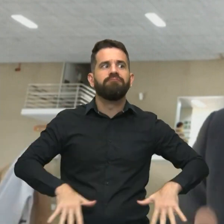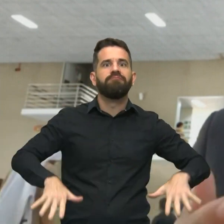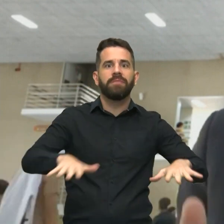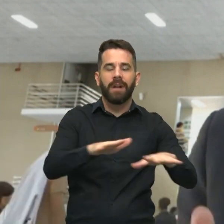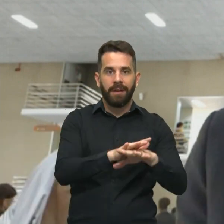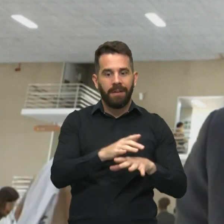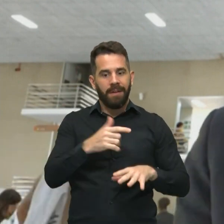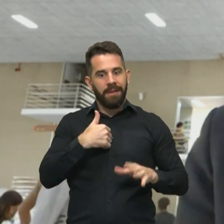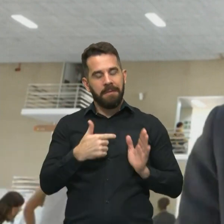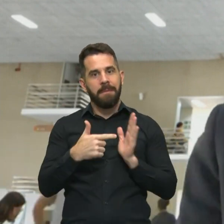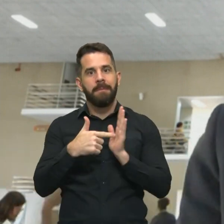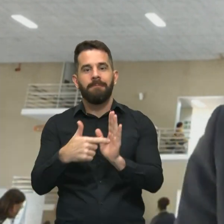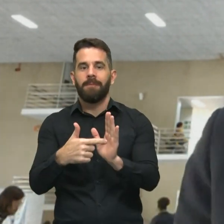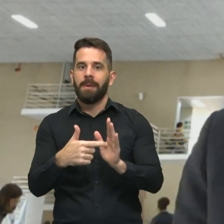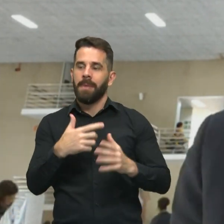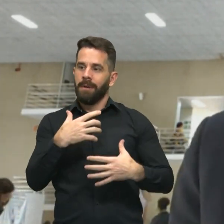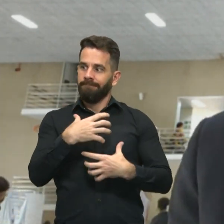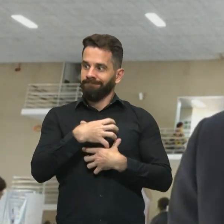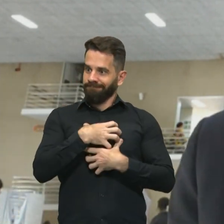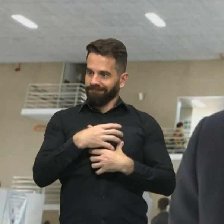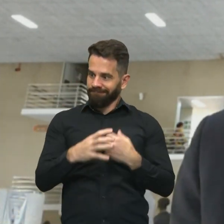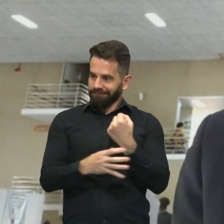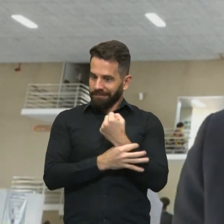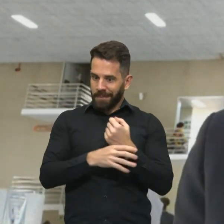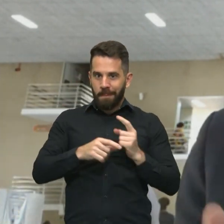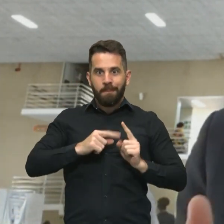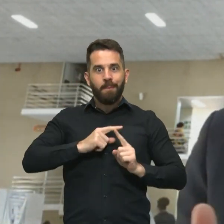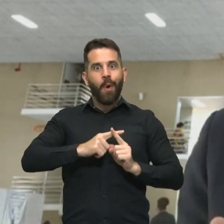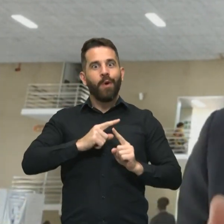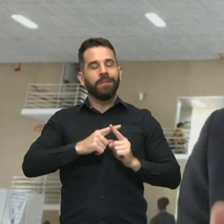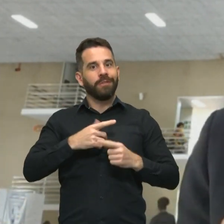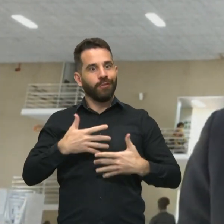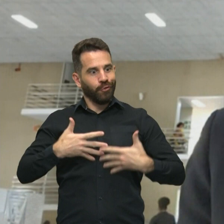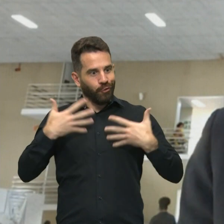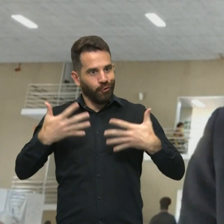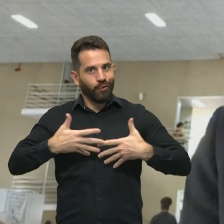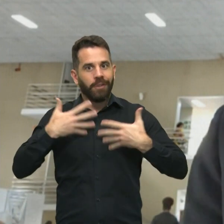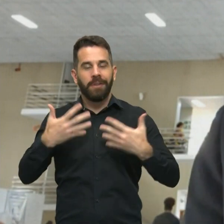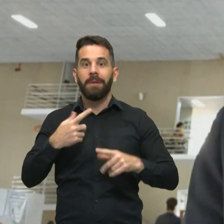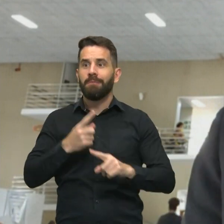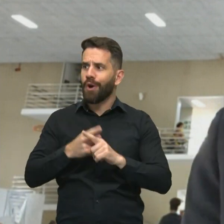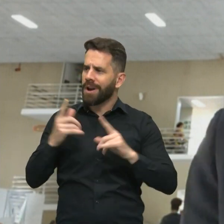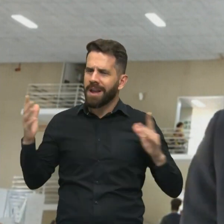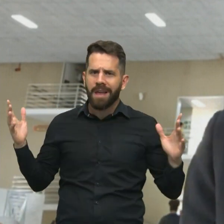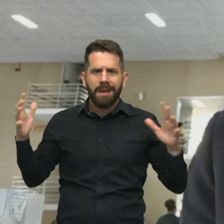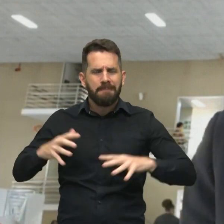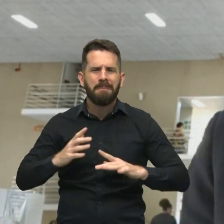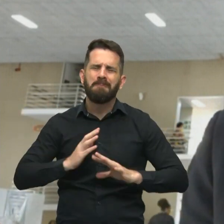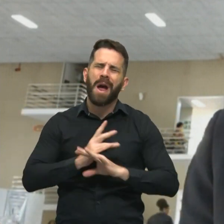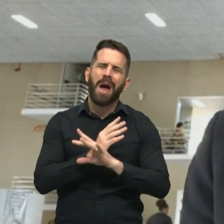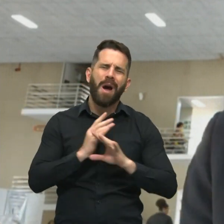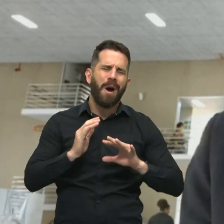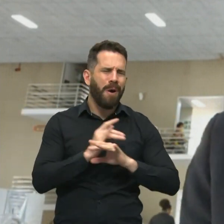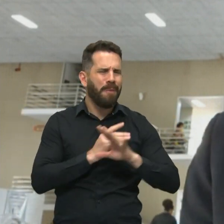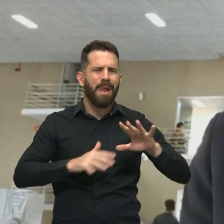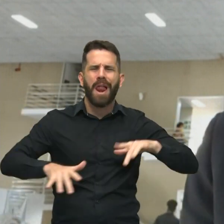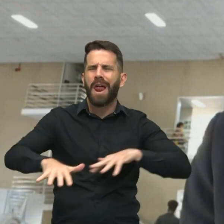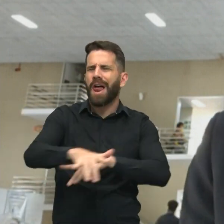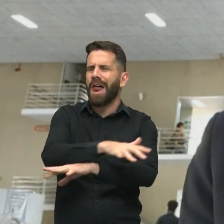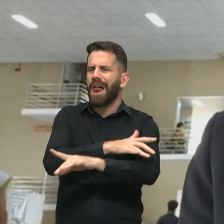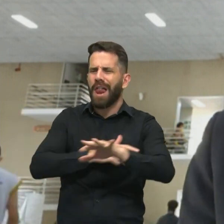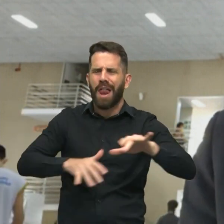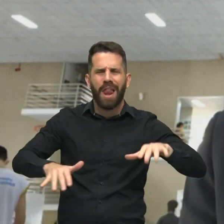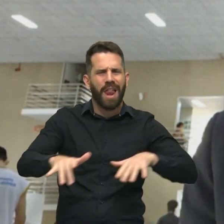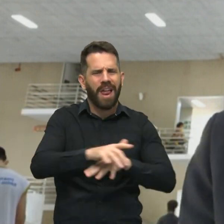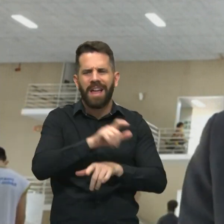é esse campo fervilhando, como já mesmo foi dito, a presença desses estudantes vindo aqui conhecer a nossa instituição. E está movimentado, né,